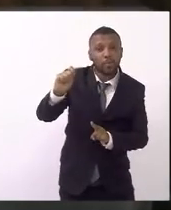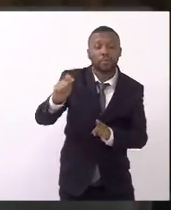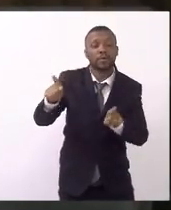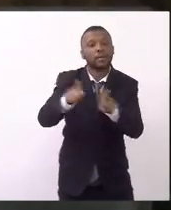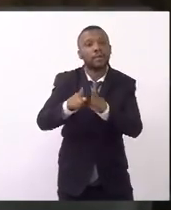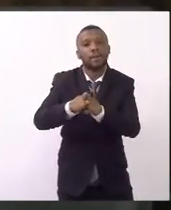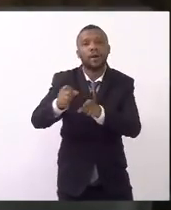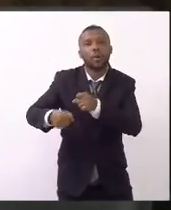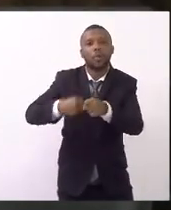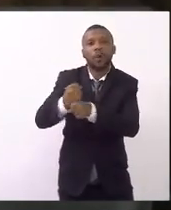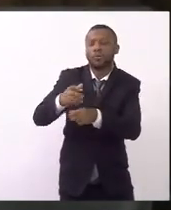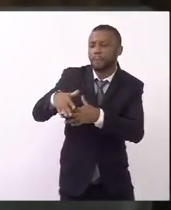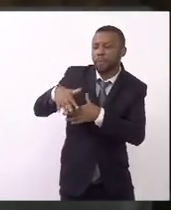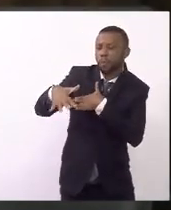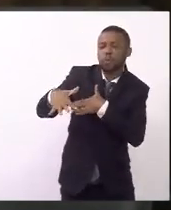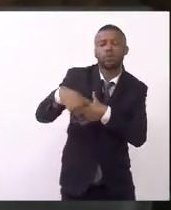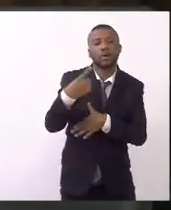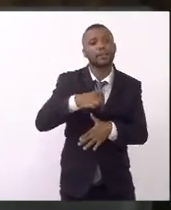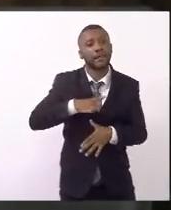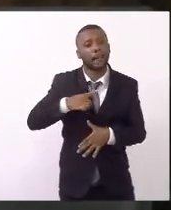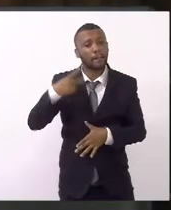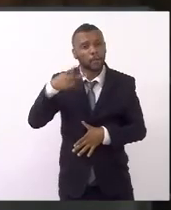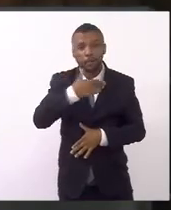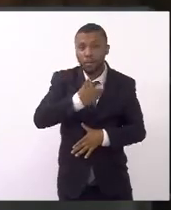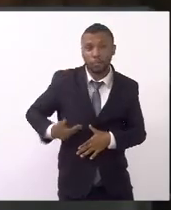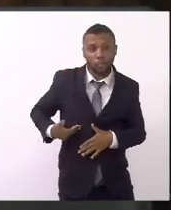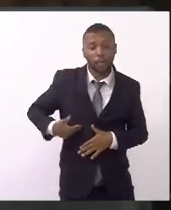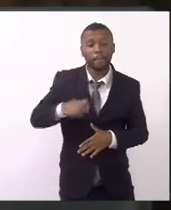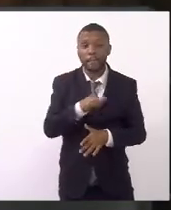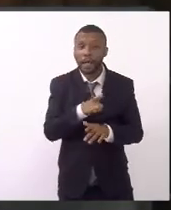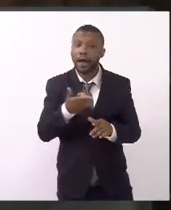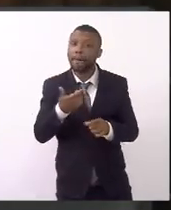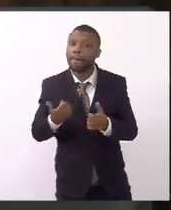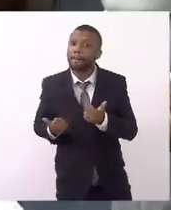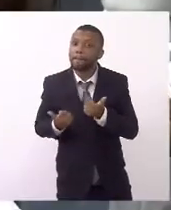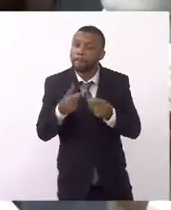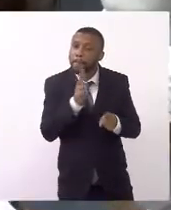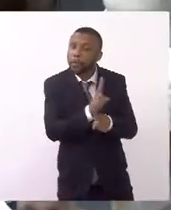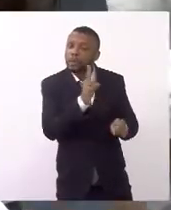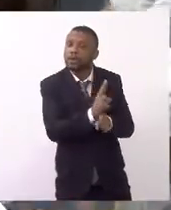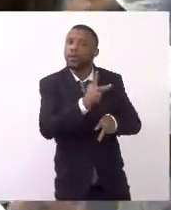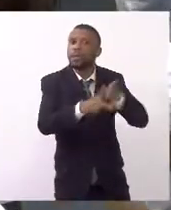enfrentar o racismo religioso que chega nos terreiros e para os povos de terreiro